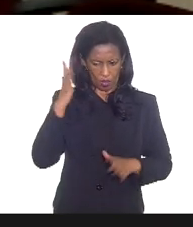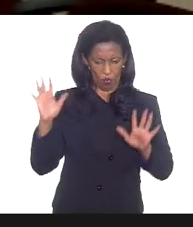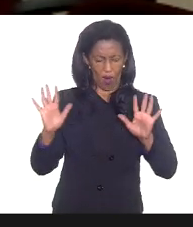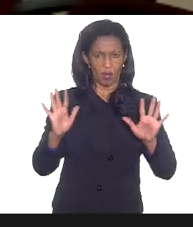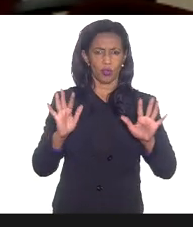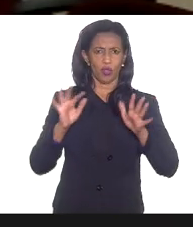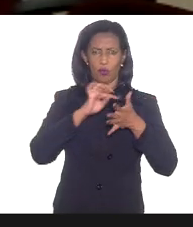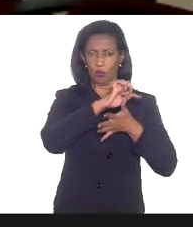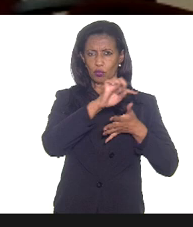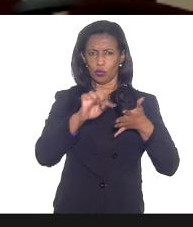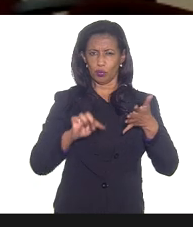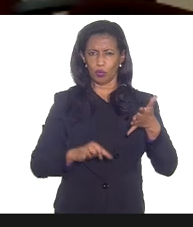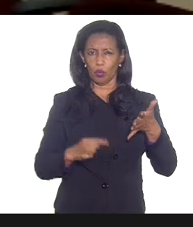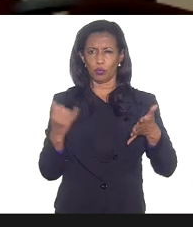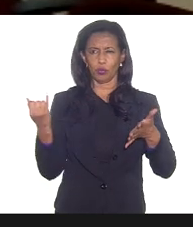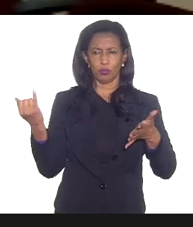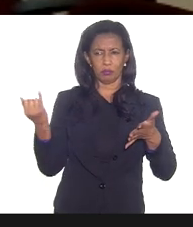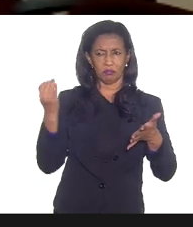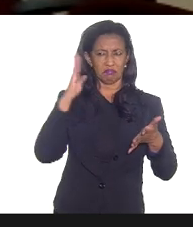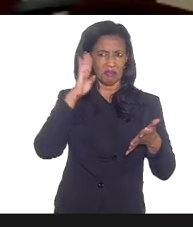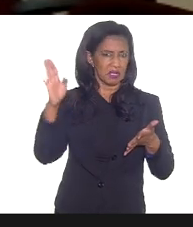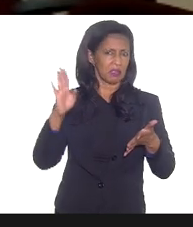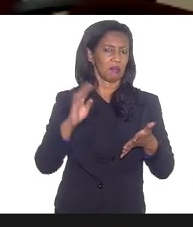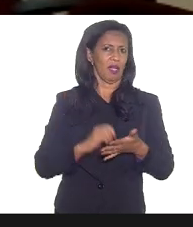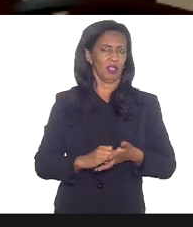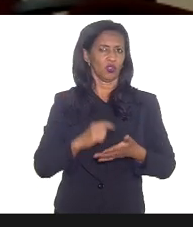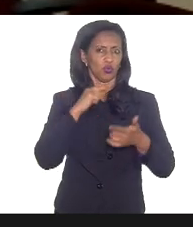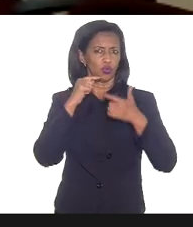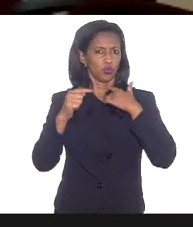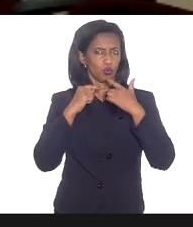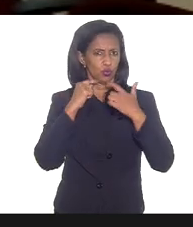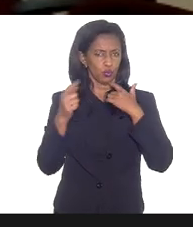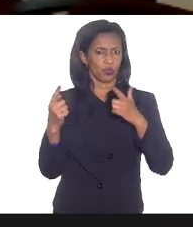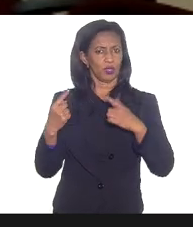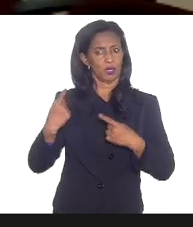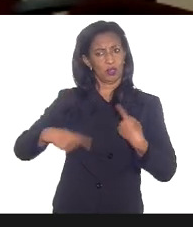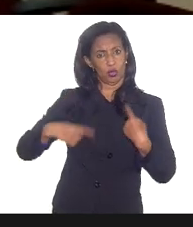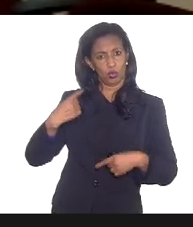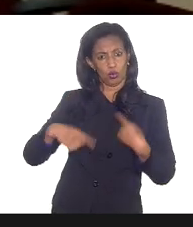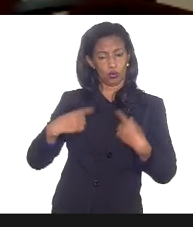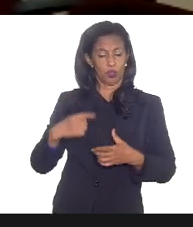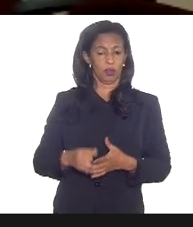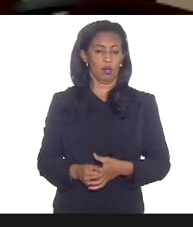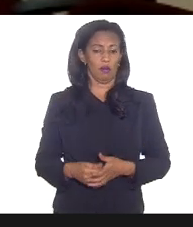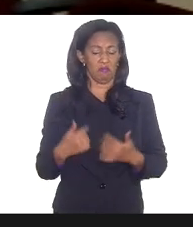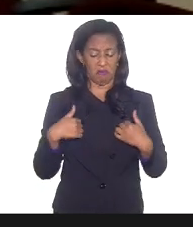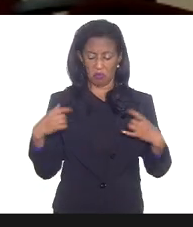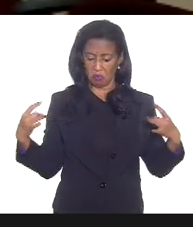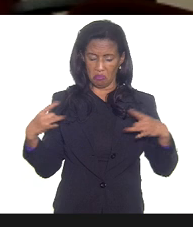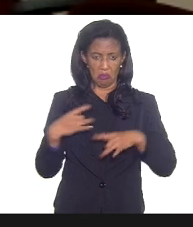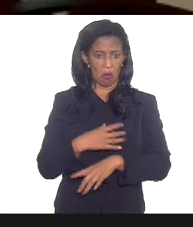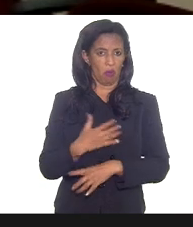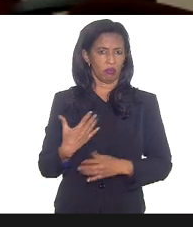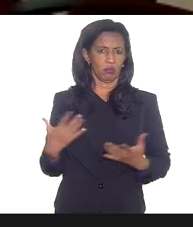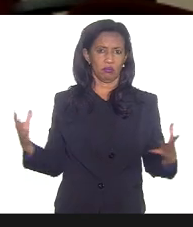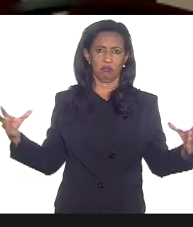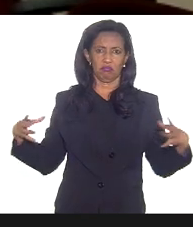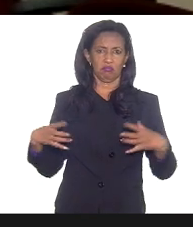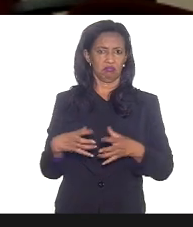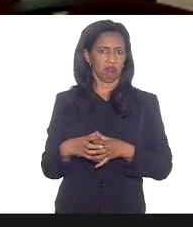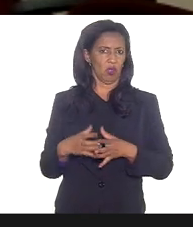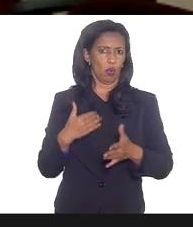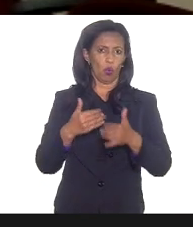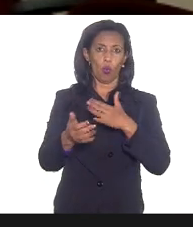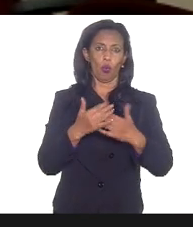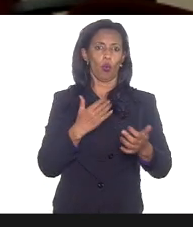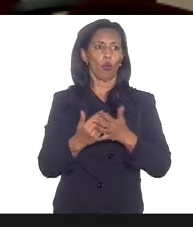assim, os pontos que foram mais cruciais aí nessa discussão. Coloco-me à disposição aí, né, para